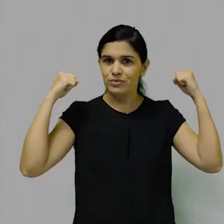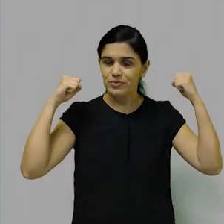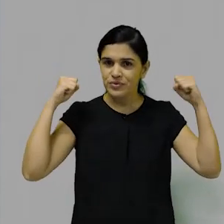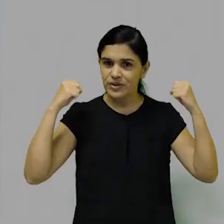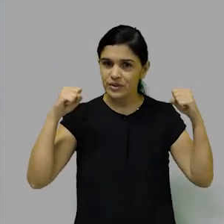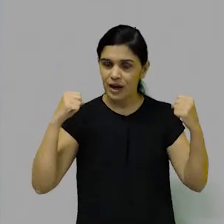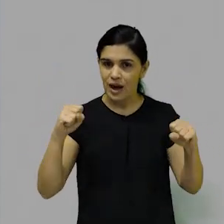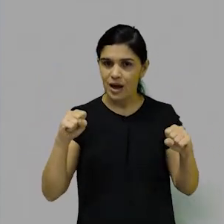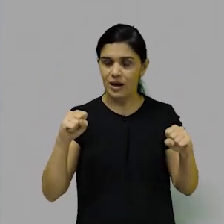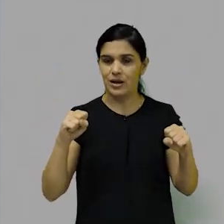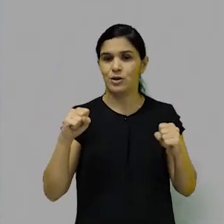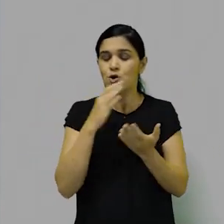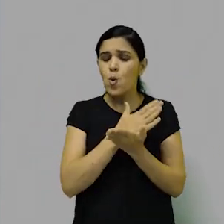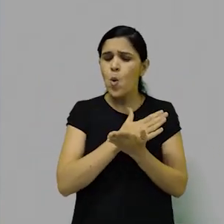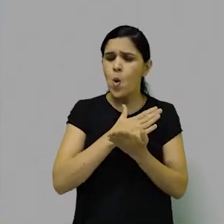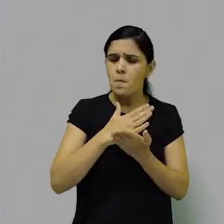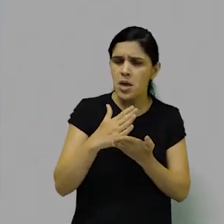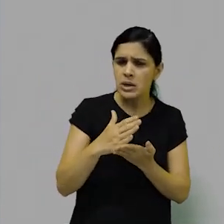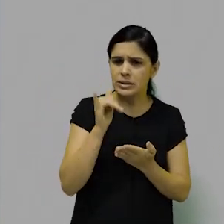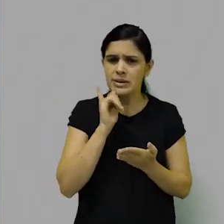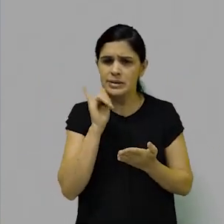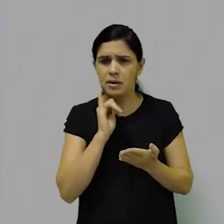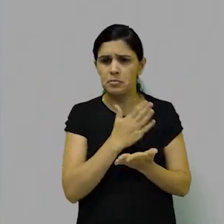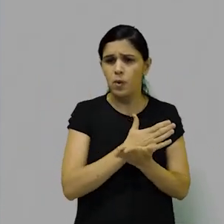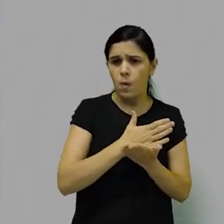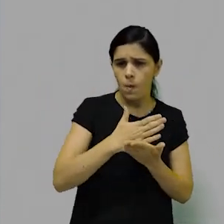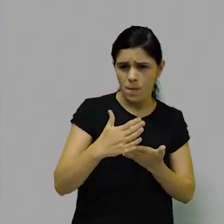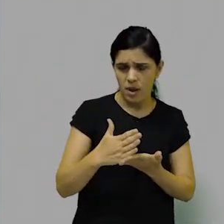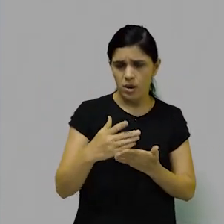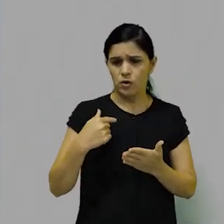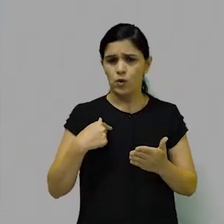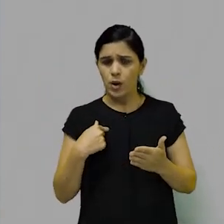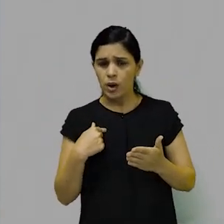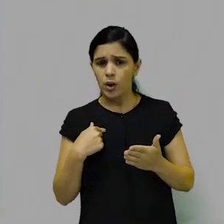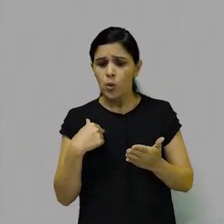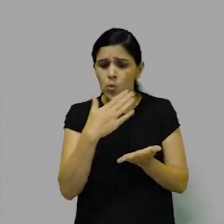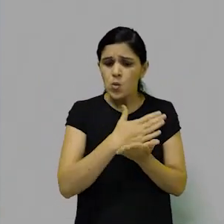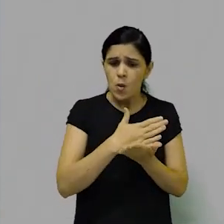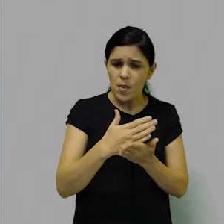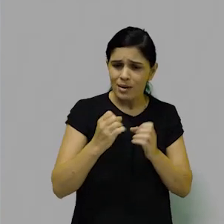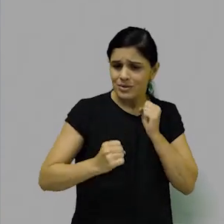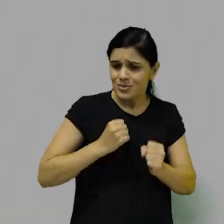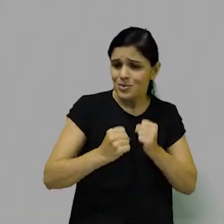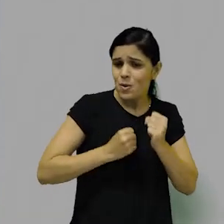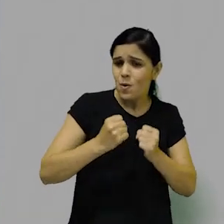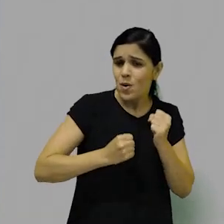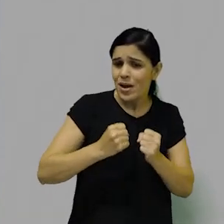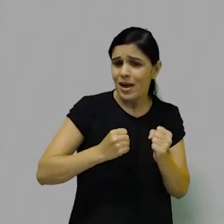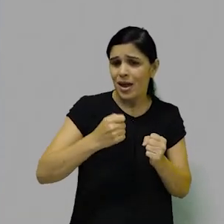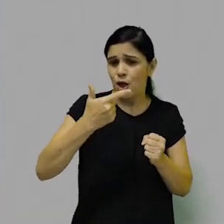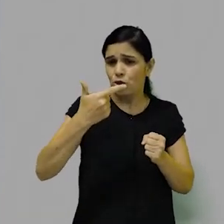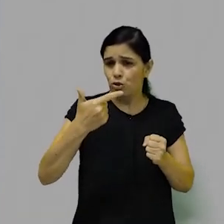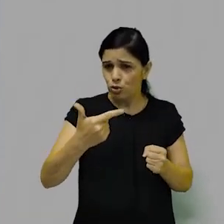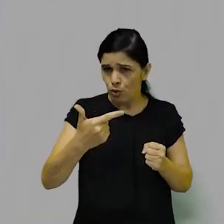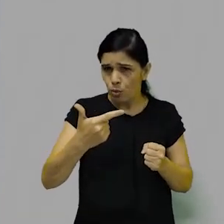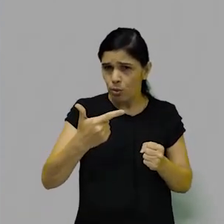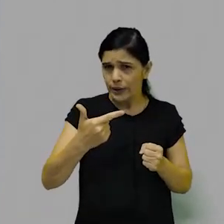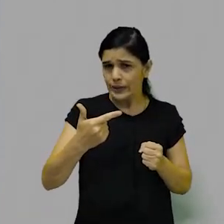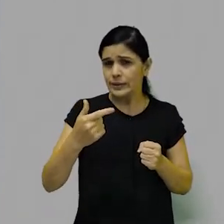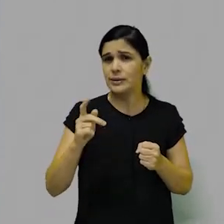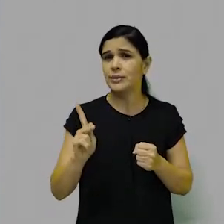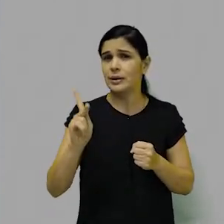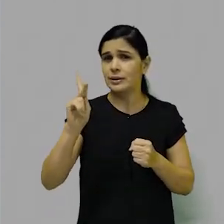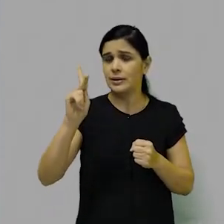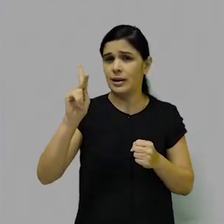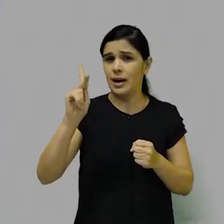Inicialmente eu corria 2 km, já estava cansado, extenuado. Hoje eu já corro 3, já corro 4. O que está acontecendo? O meu